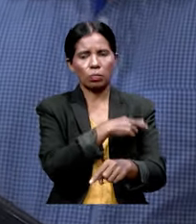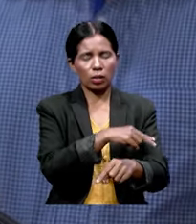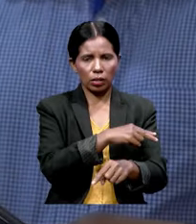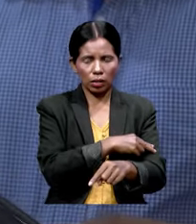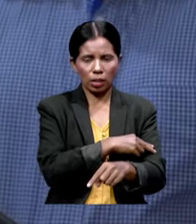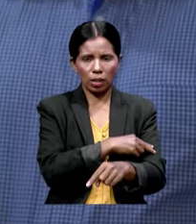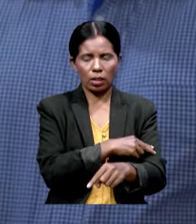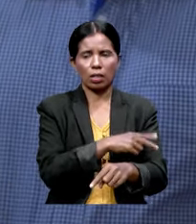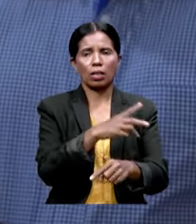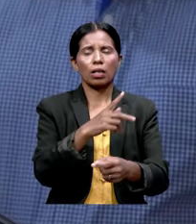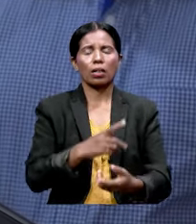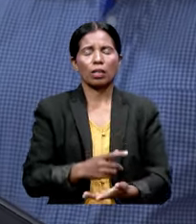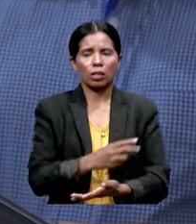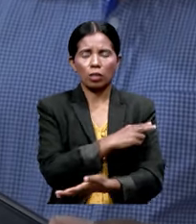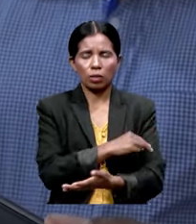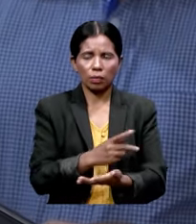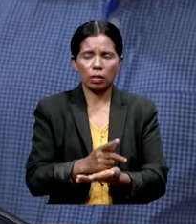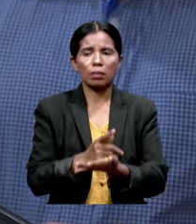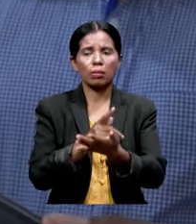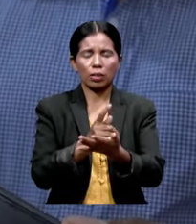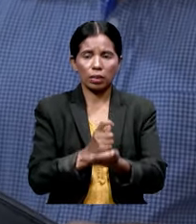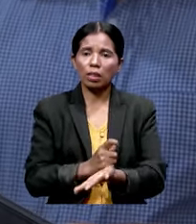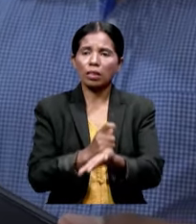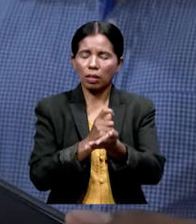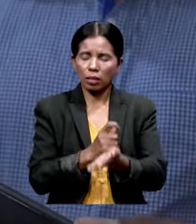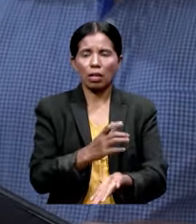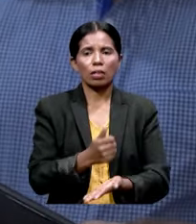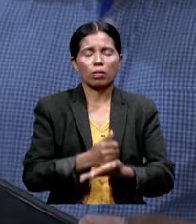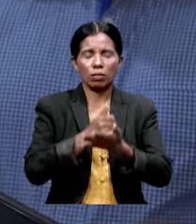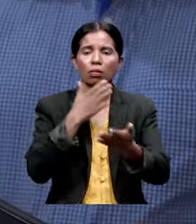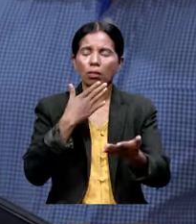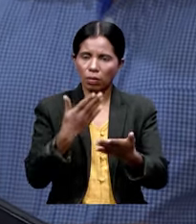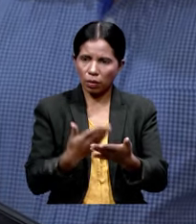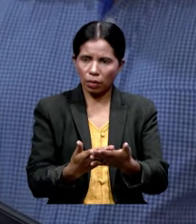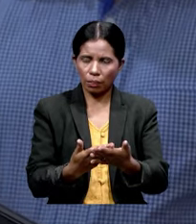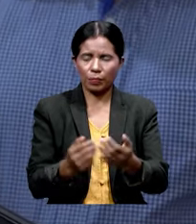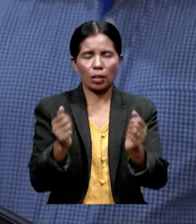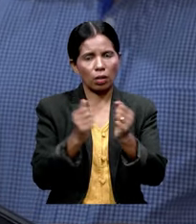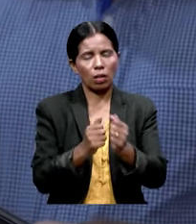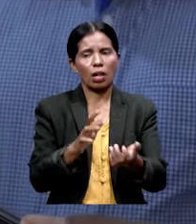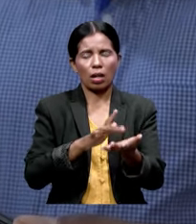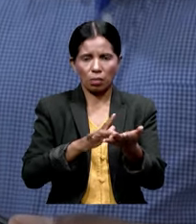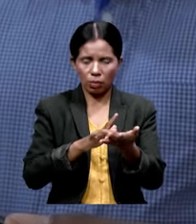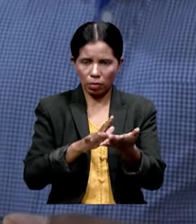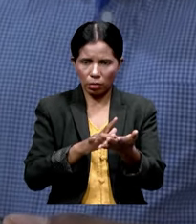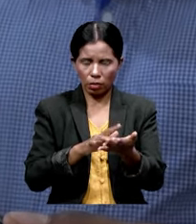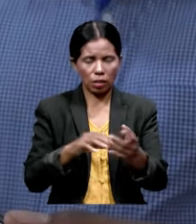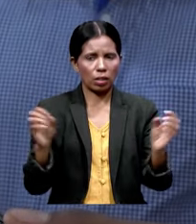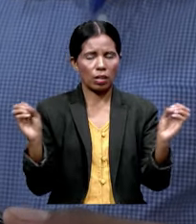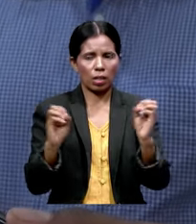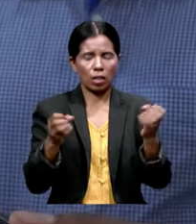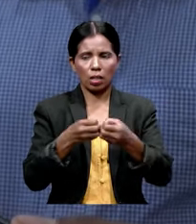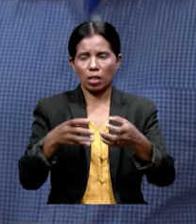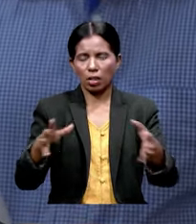quando kona ona. Tratamento mak tem que ho regular porque so ho ai moro que dene para belha la hala com virus mas be